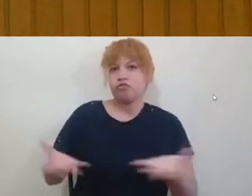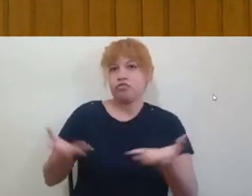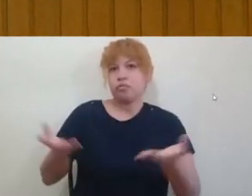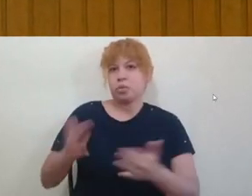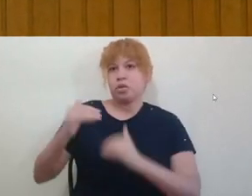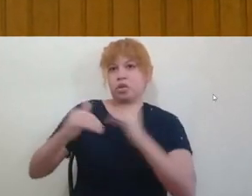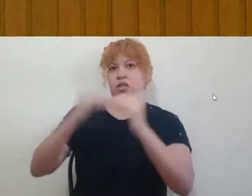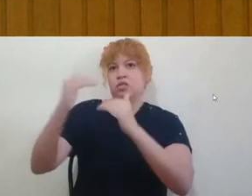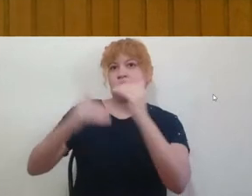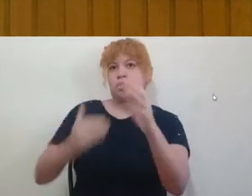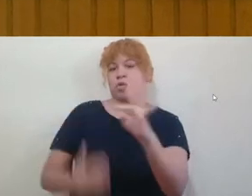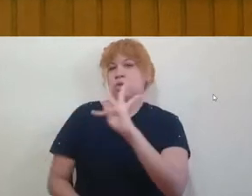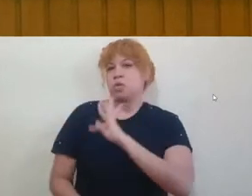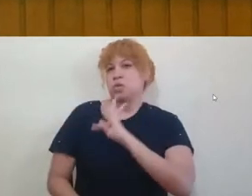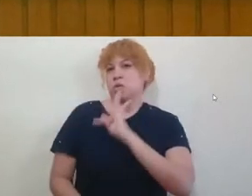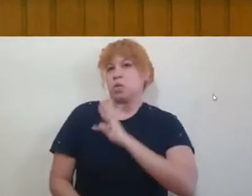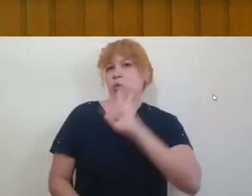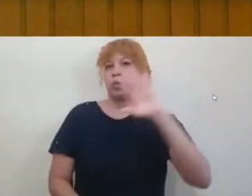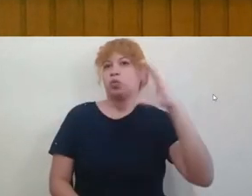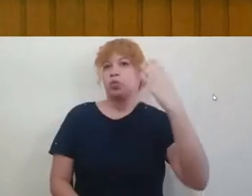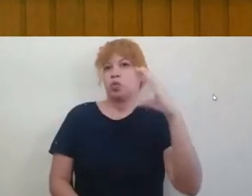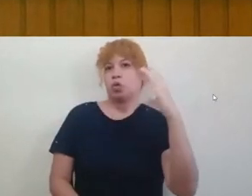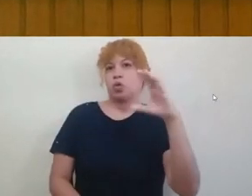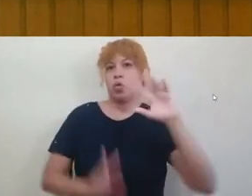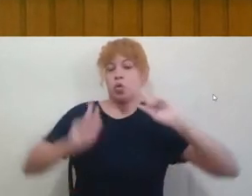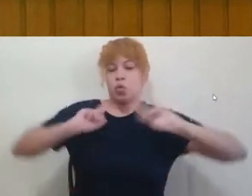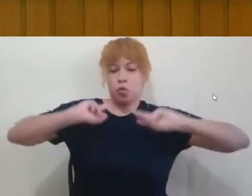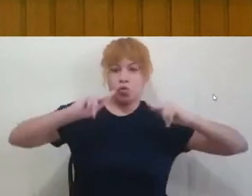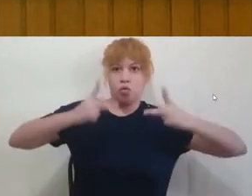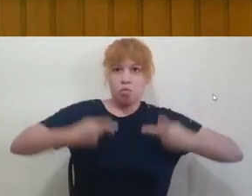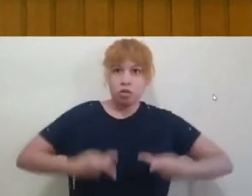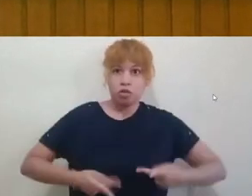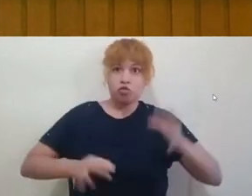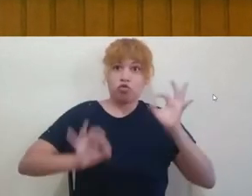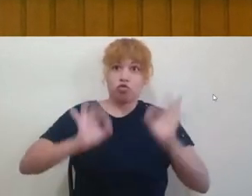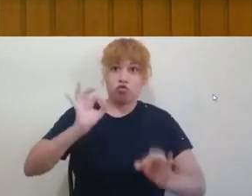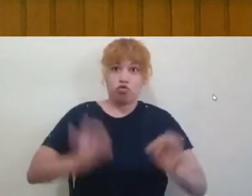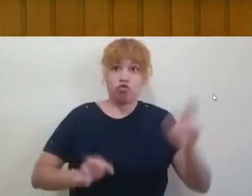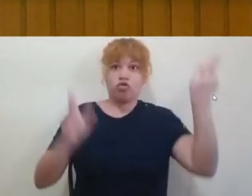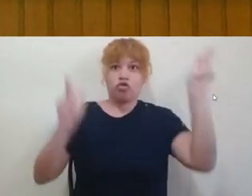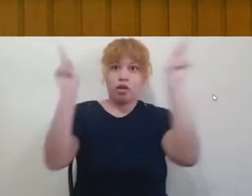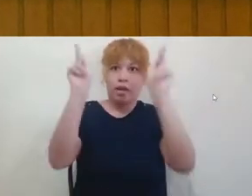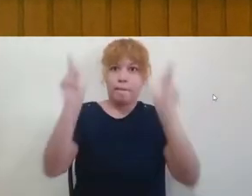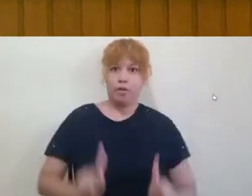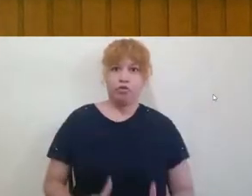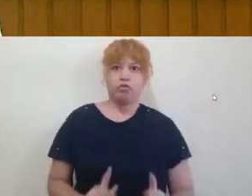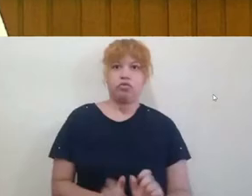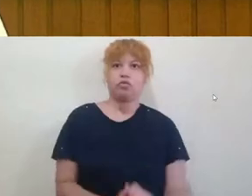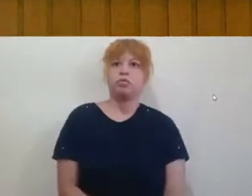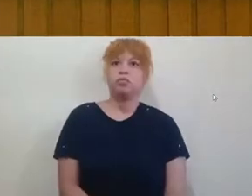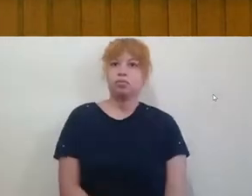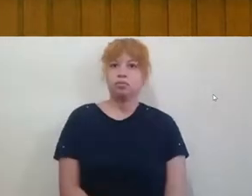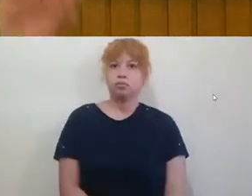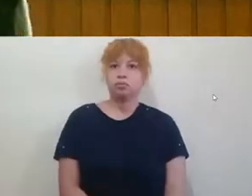estatutárias, concedo o grau de bacharel e bacharela em Ciências Biológicas.